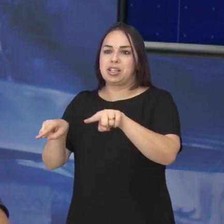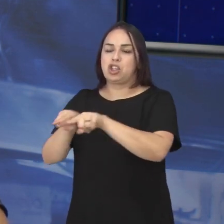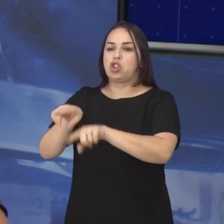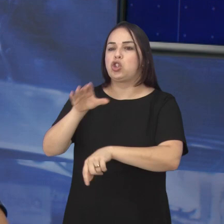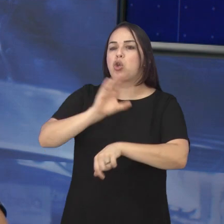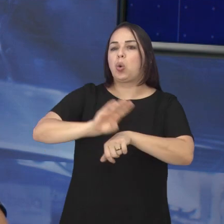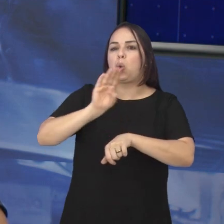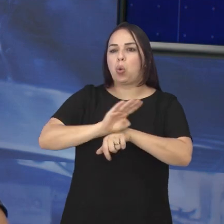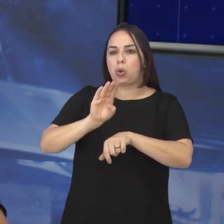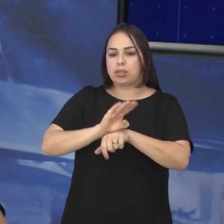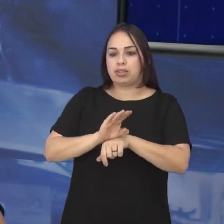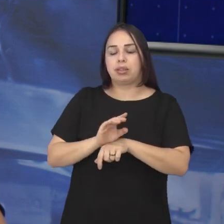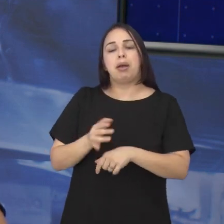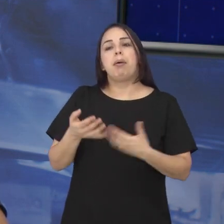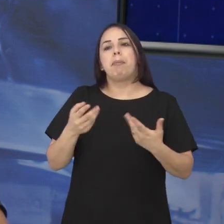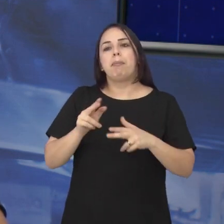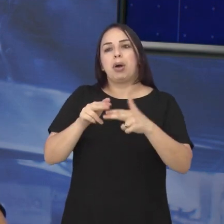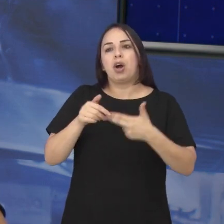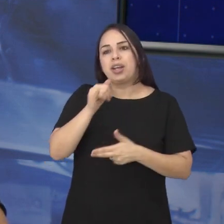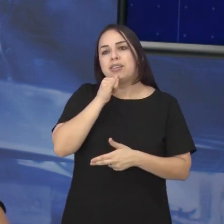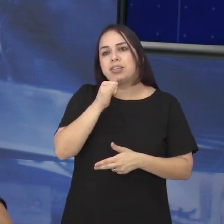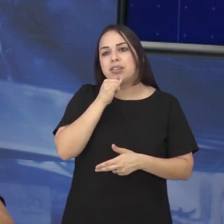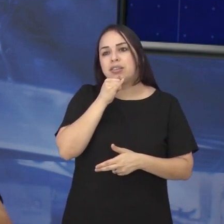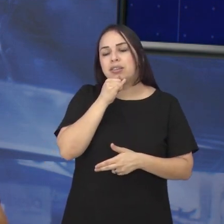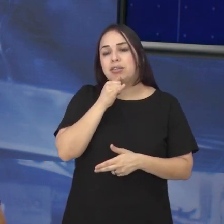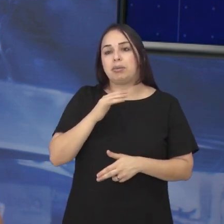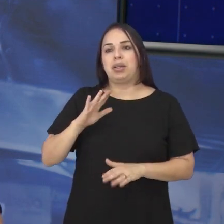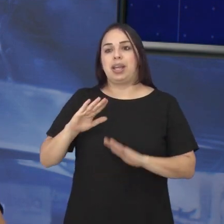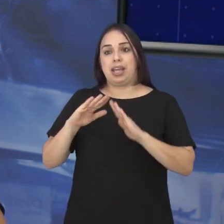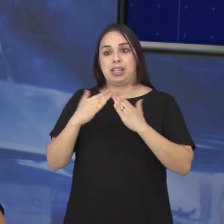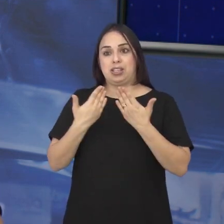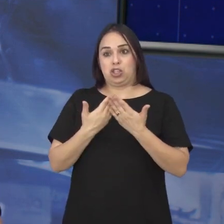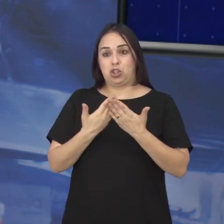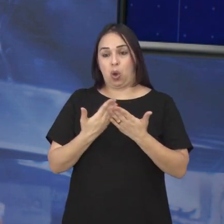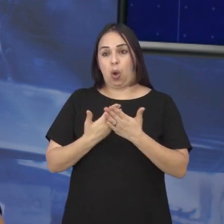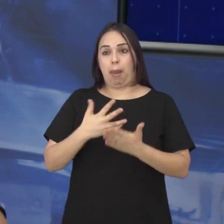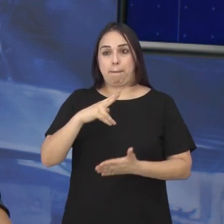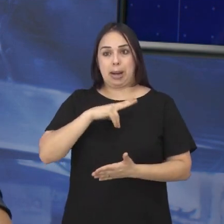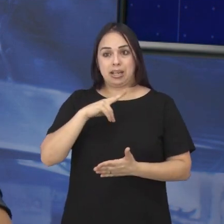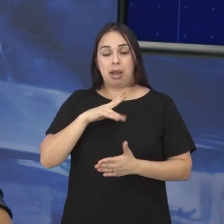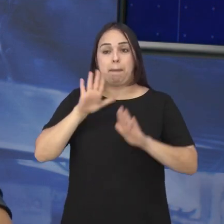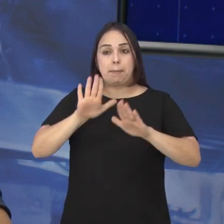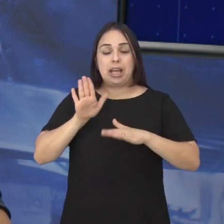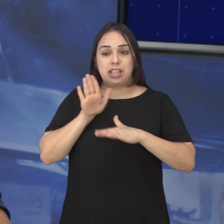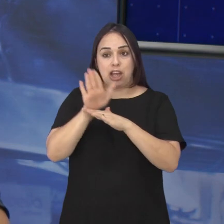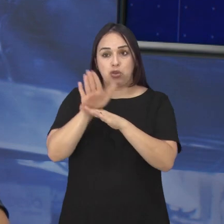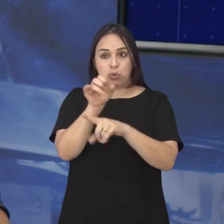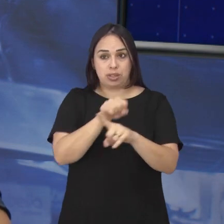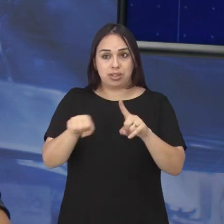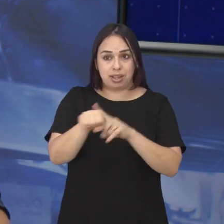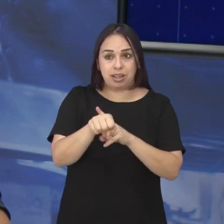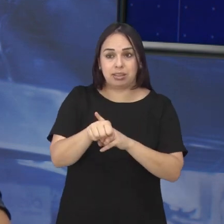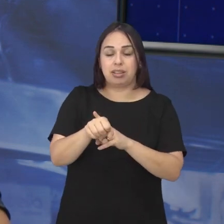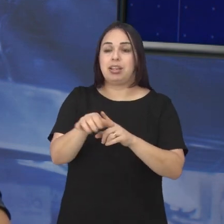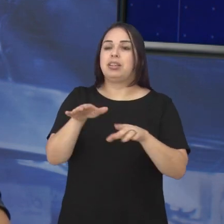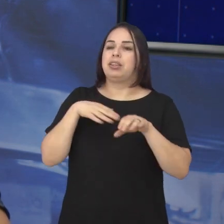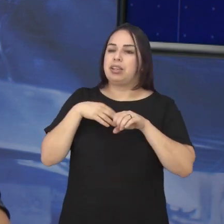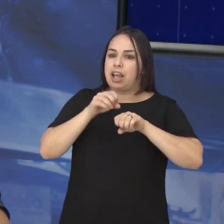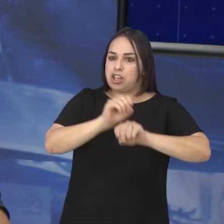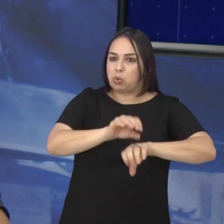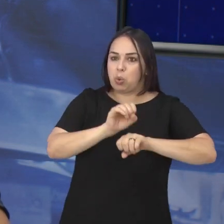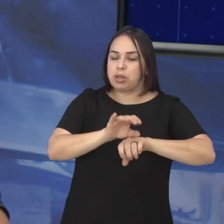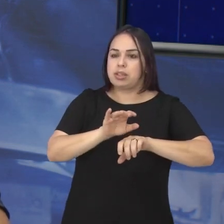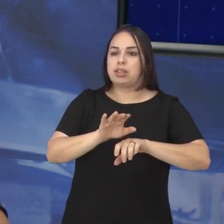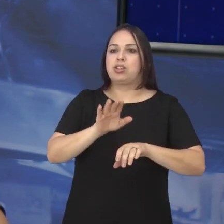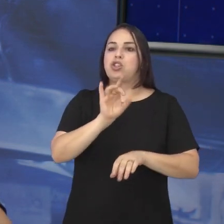uma forma, e por que eu estou dando esses exemplos? É uma forma de uma instituição privada contribuir com a sociedade, com a melhoria da educação, não só na